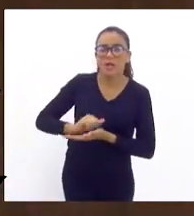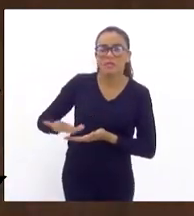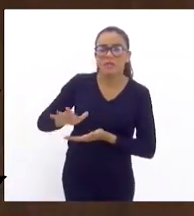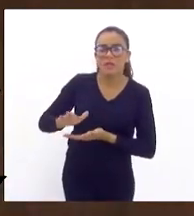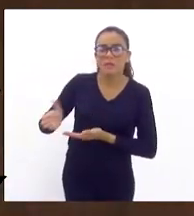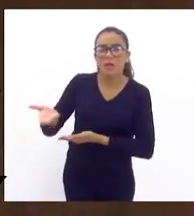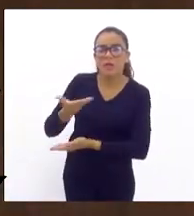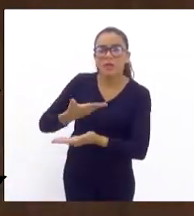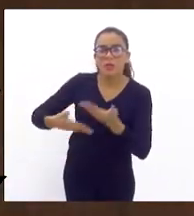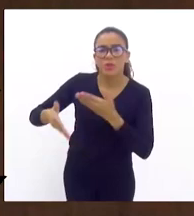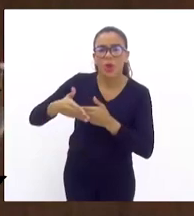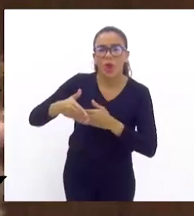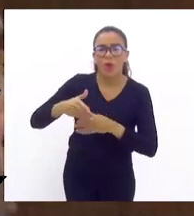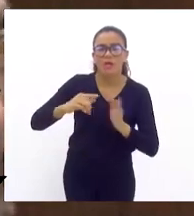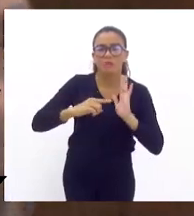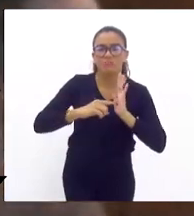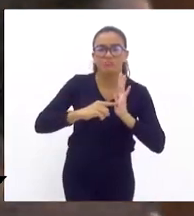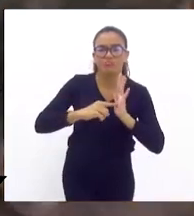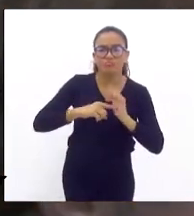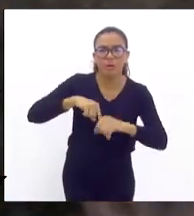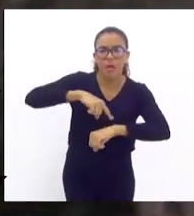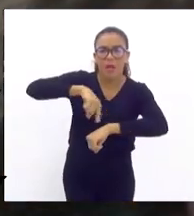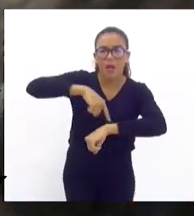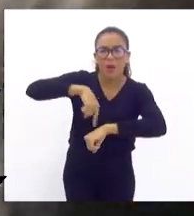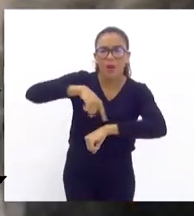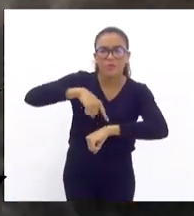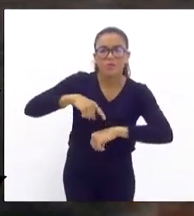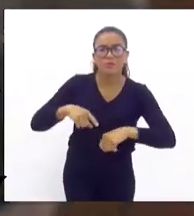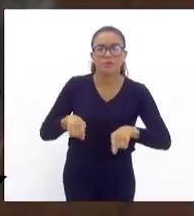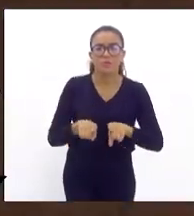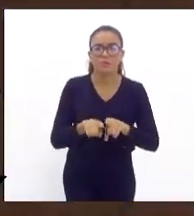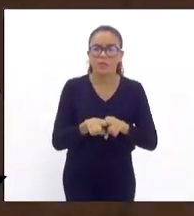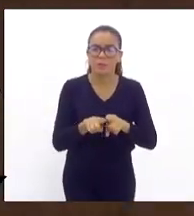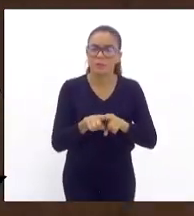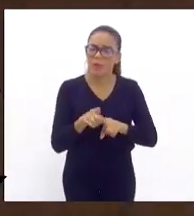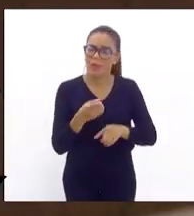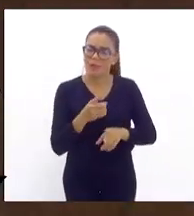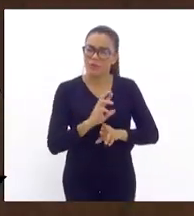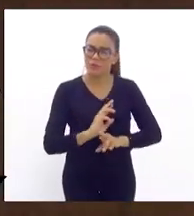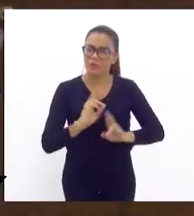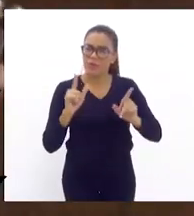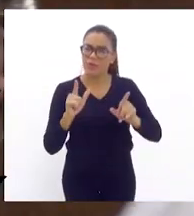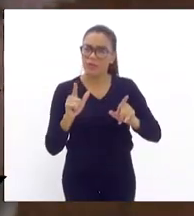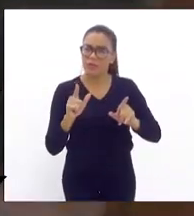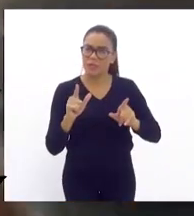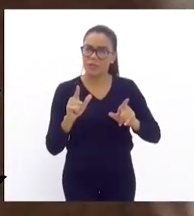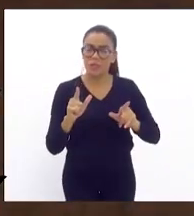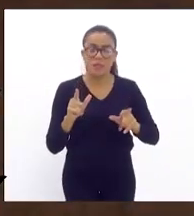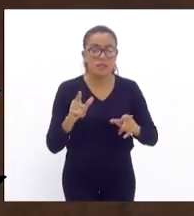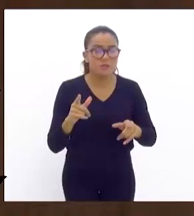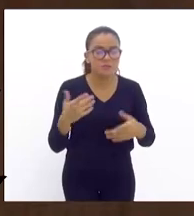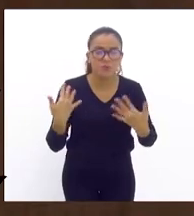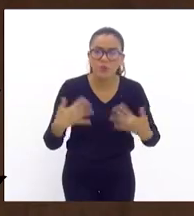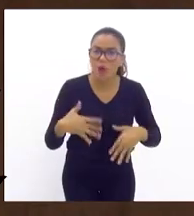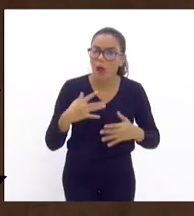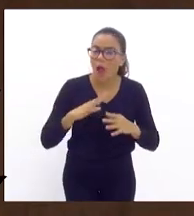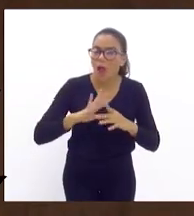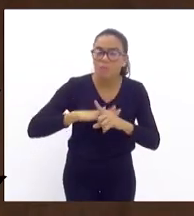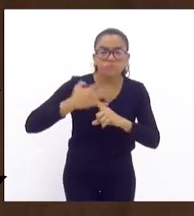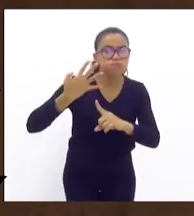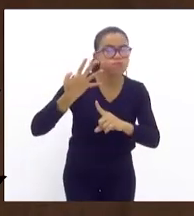de hidrômetros, há um sistema de medição diferente, e isso está provocando um aumento brutal das